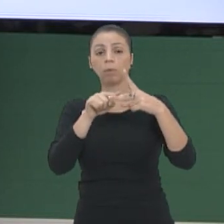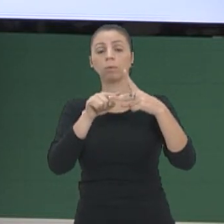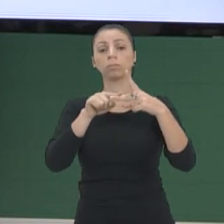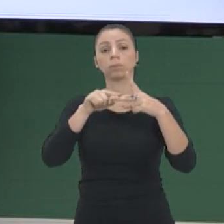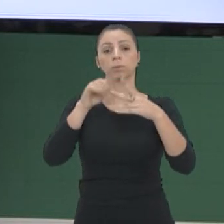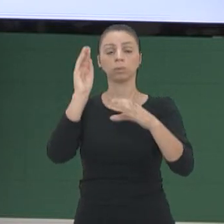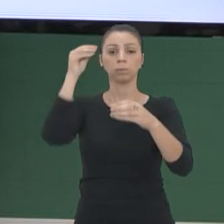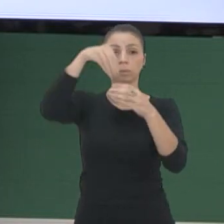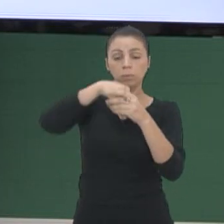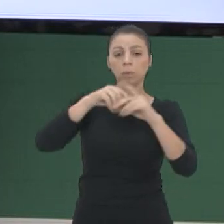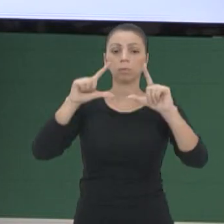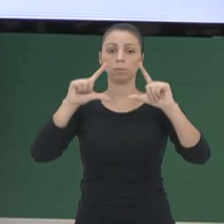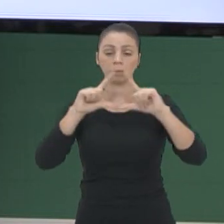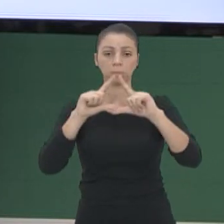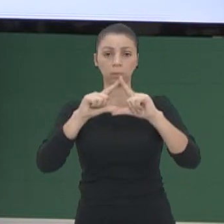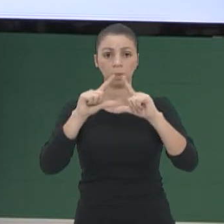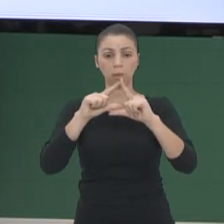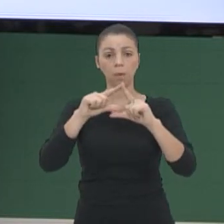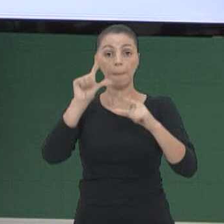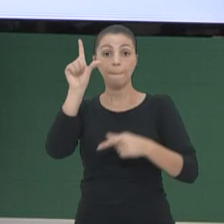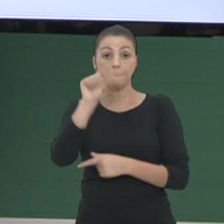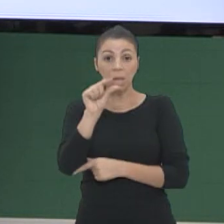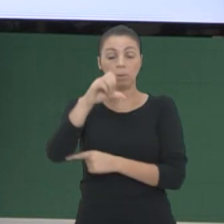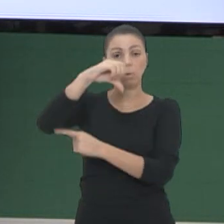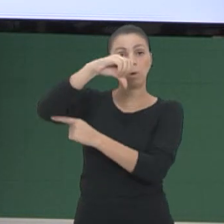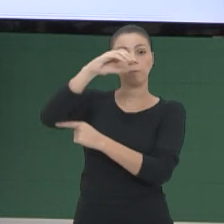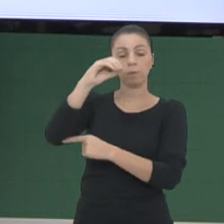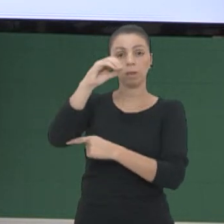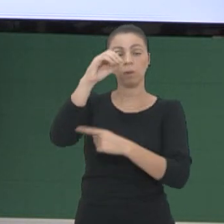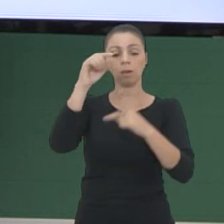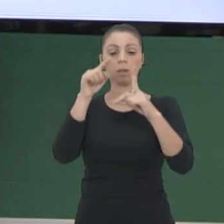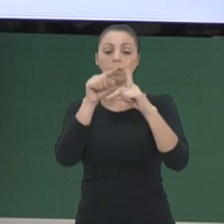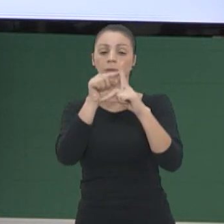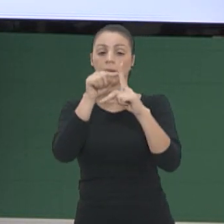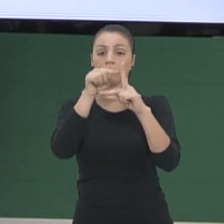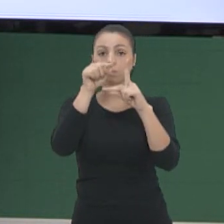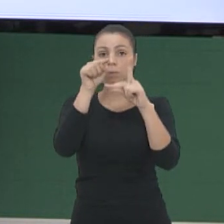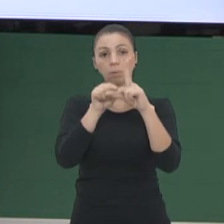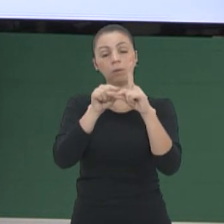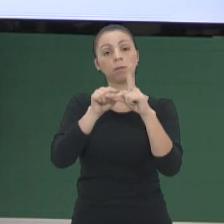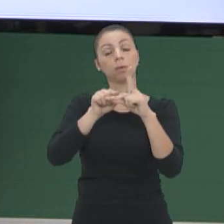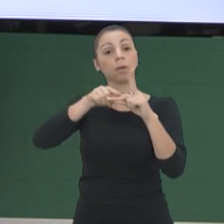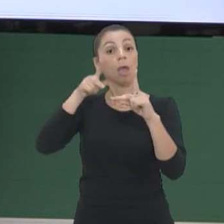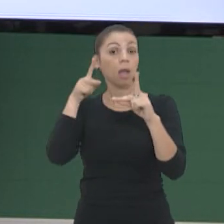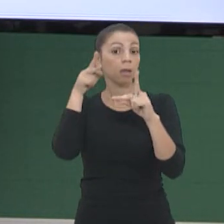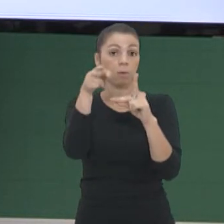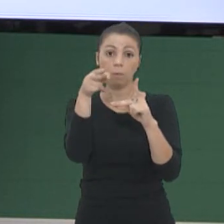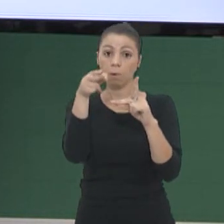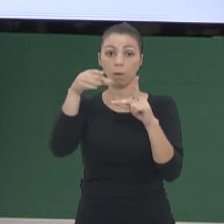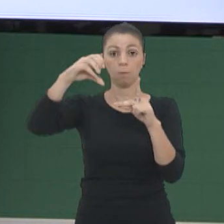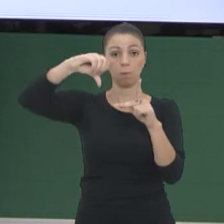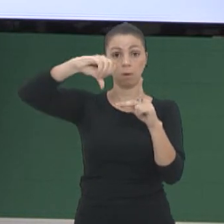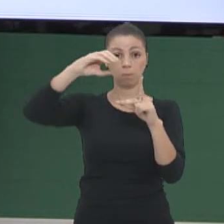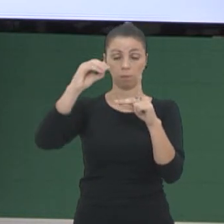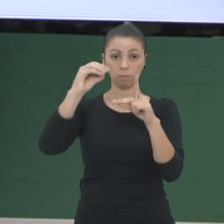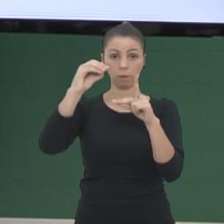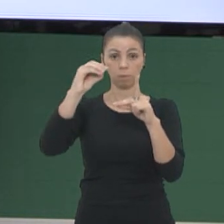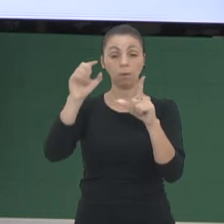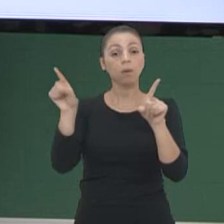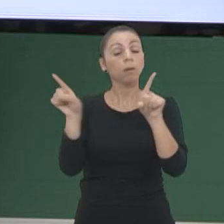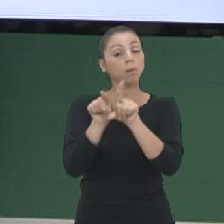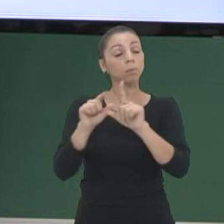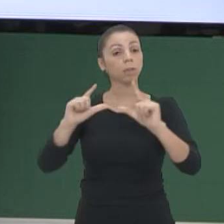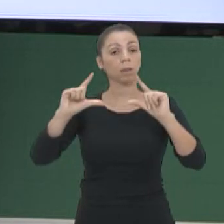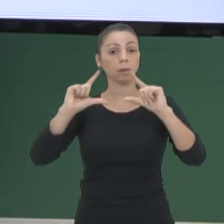triângulos com ângulos igual a 90 graus, que é o caso do triângulo retângulo, e eu tenho triângulos com